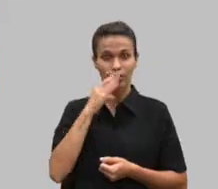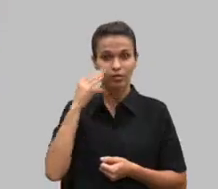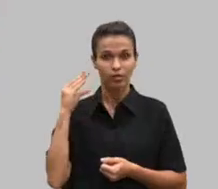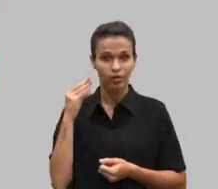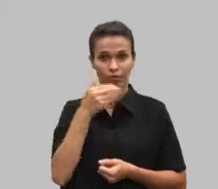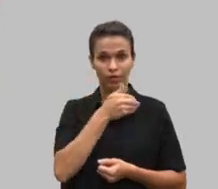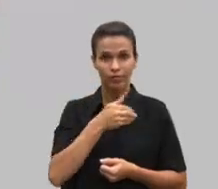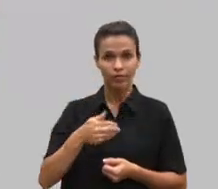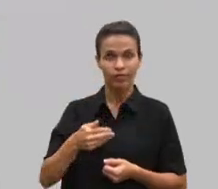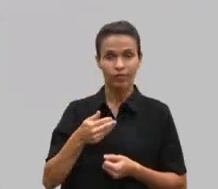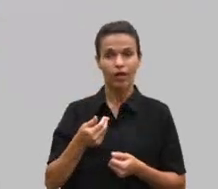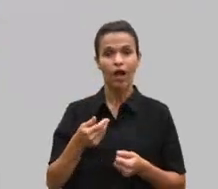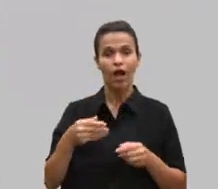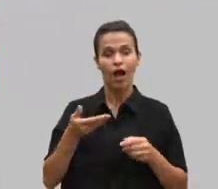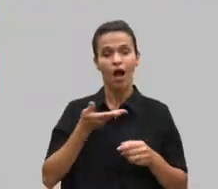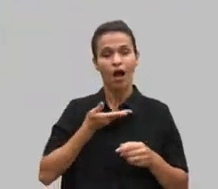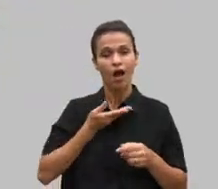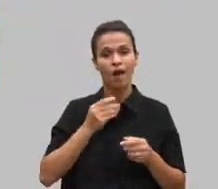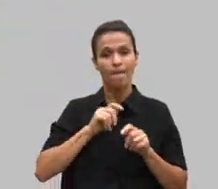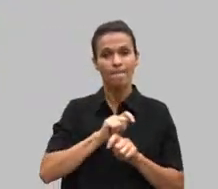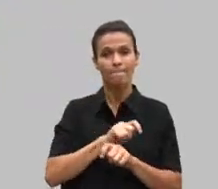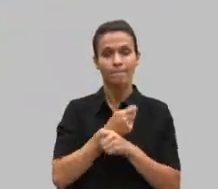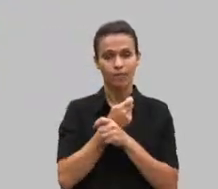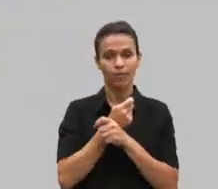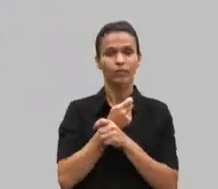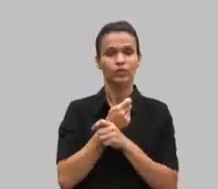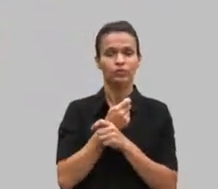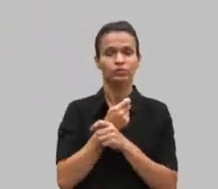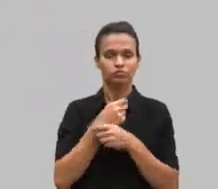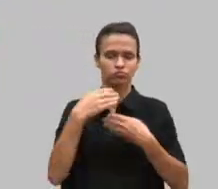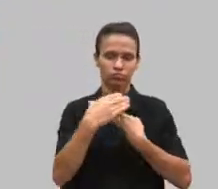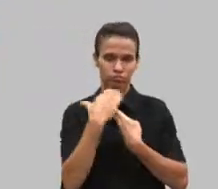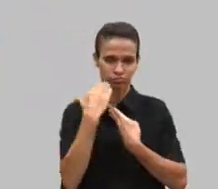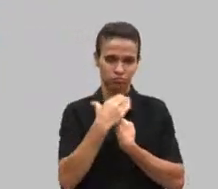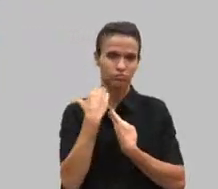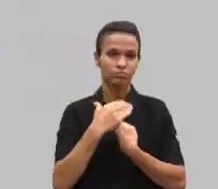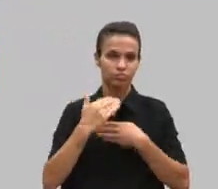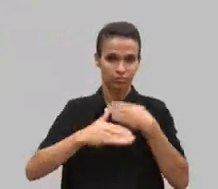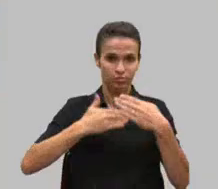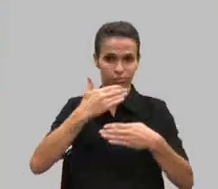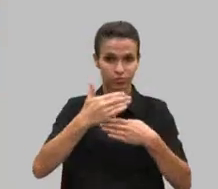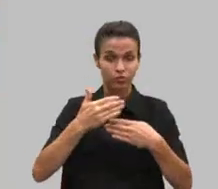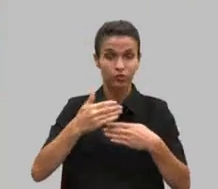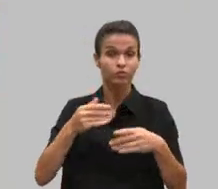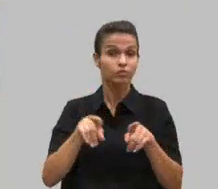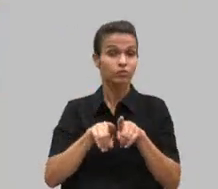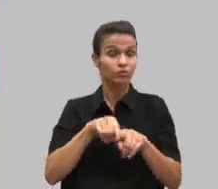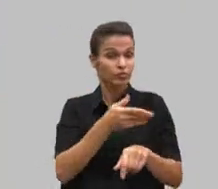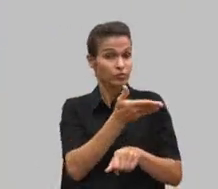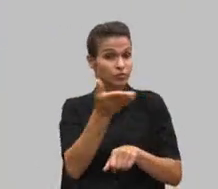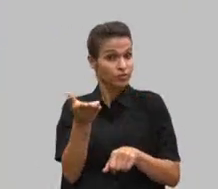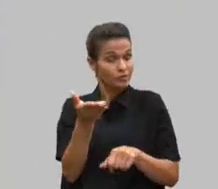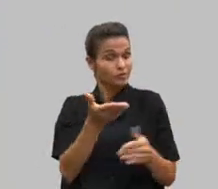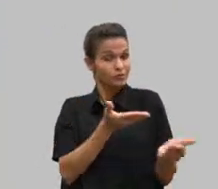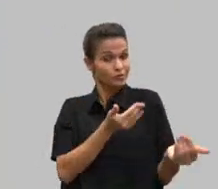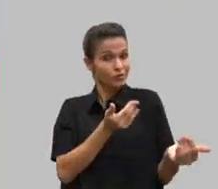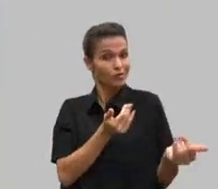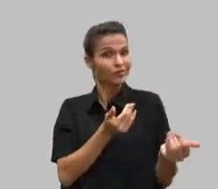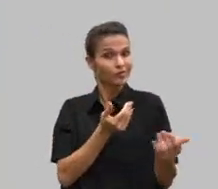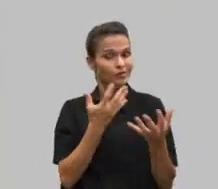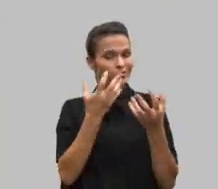e dos colegas da PUC que os orientam ao longo de todo o e de vocês jovens que toparam vir com a gente